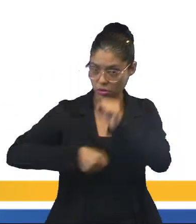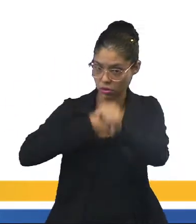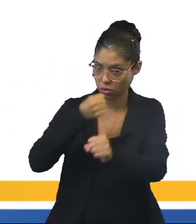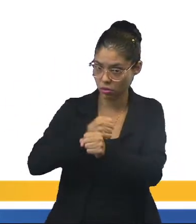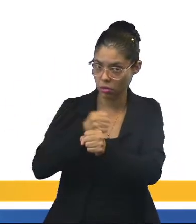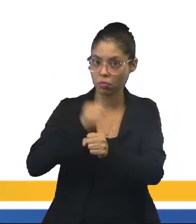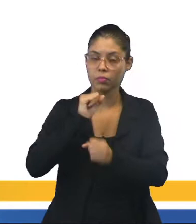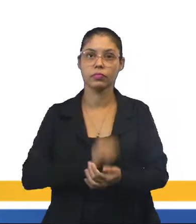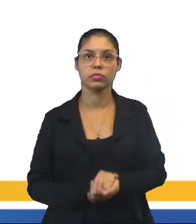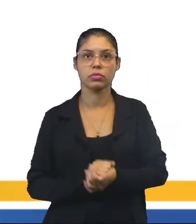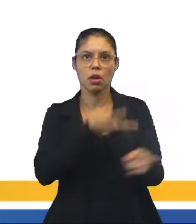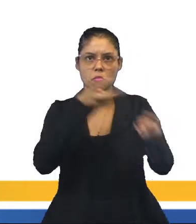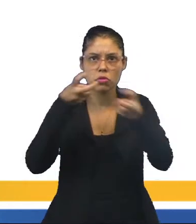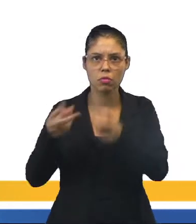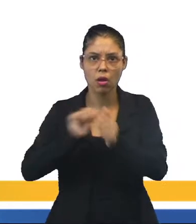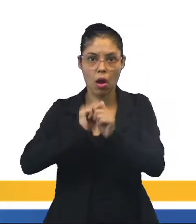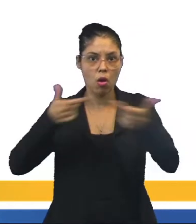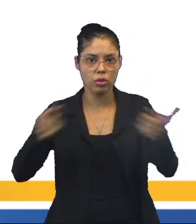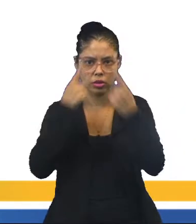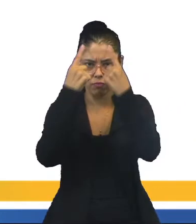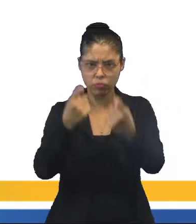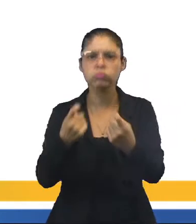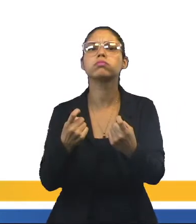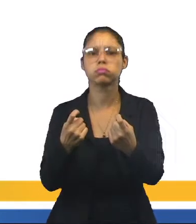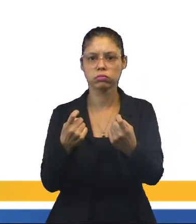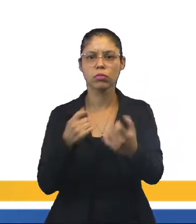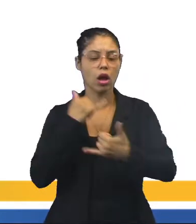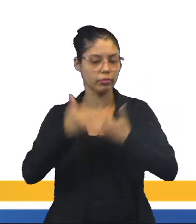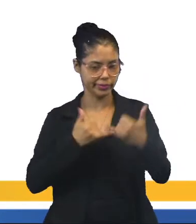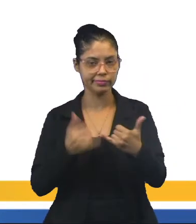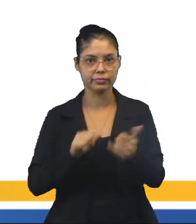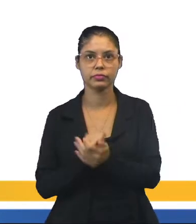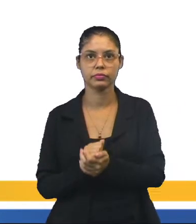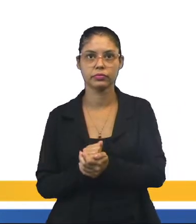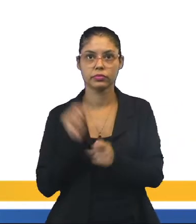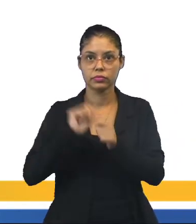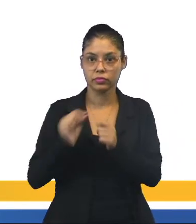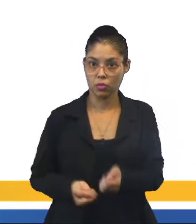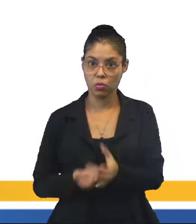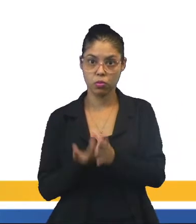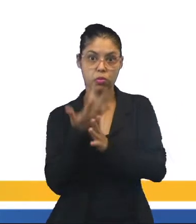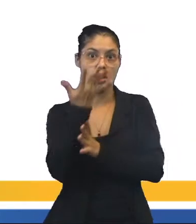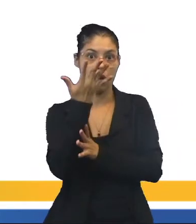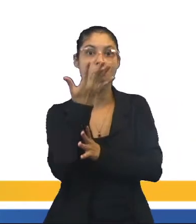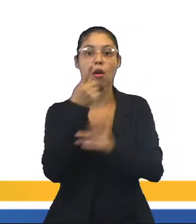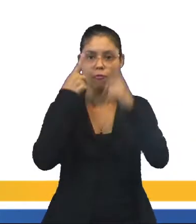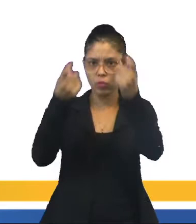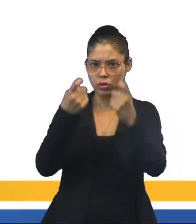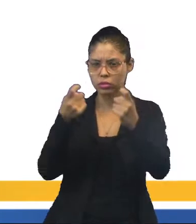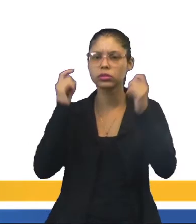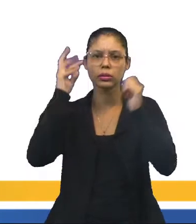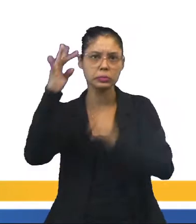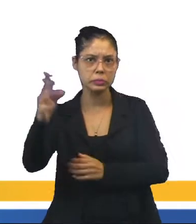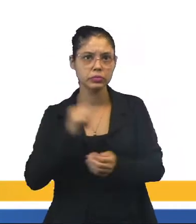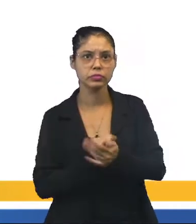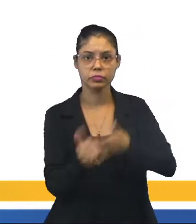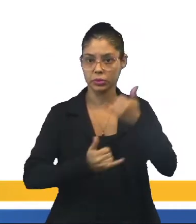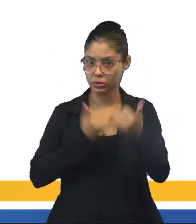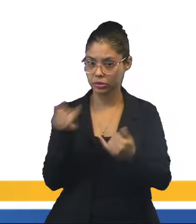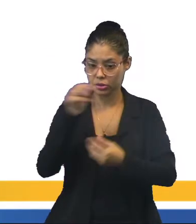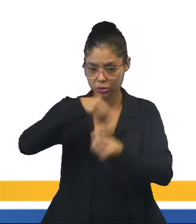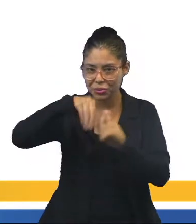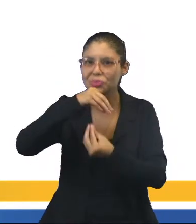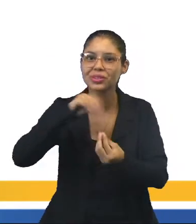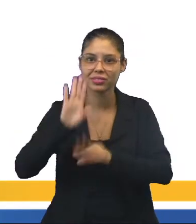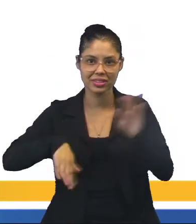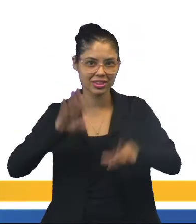se percebeu o aumento da agressividade associada ao jogo. A forma lúdica de lidar com a violência, brincadeiras que envolvem